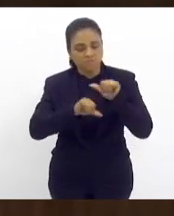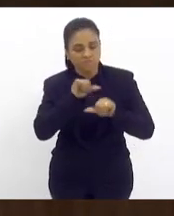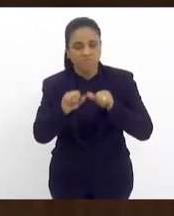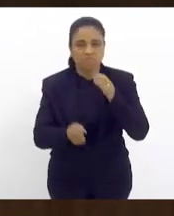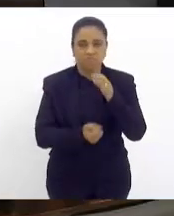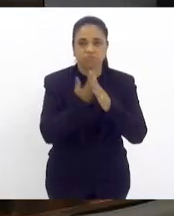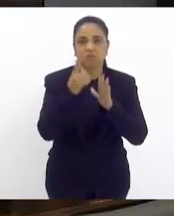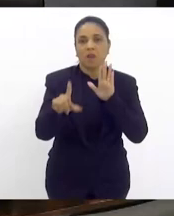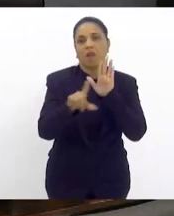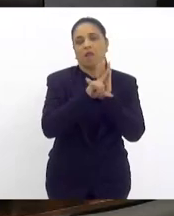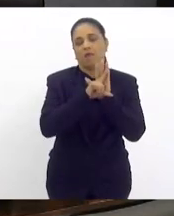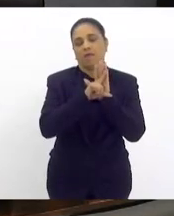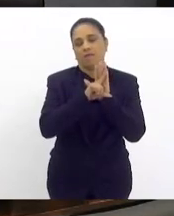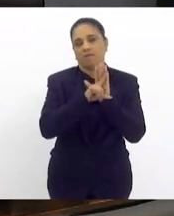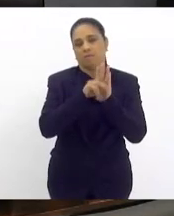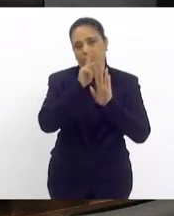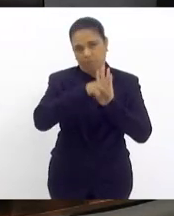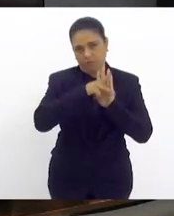obrigado